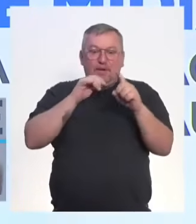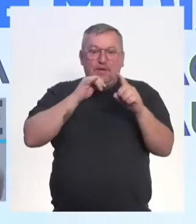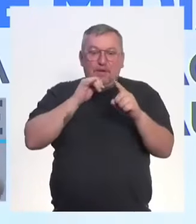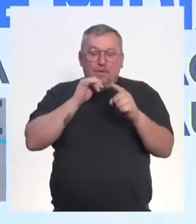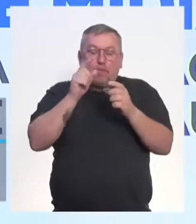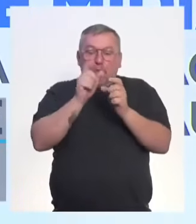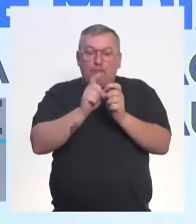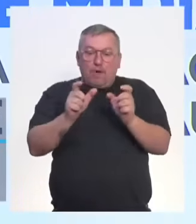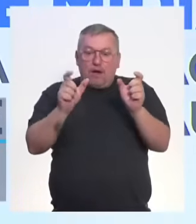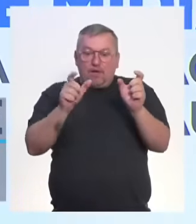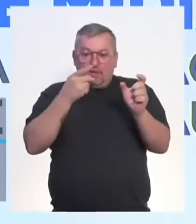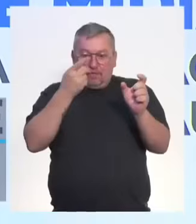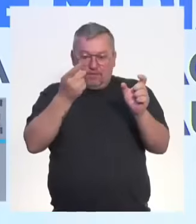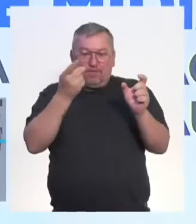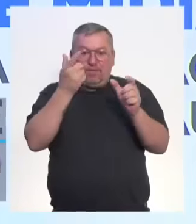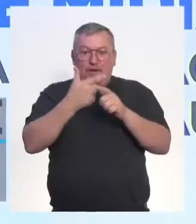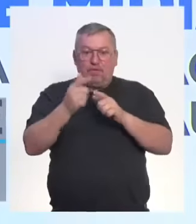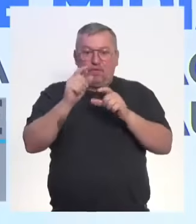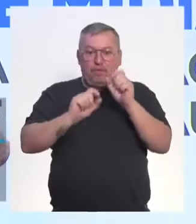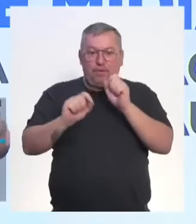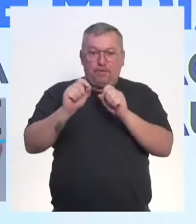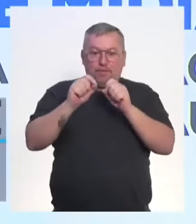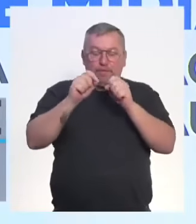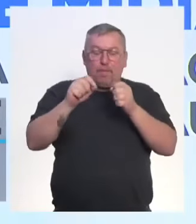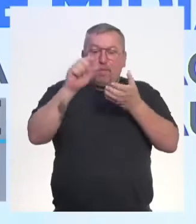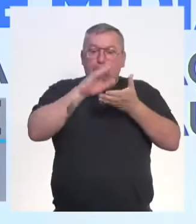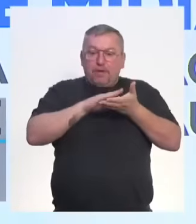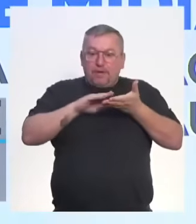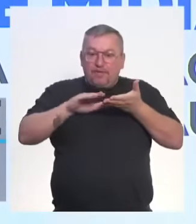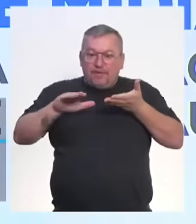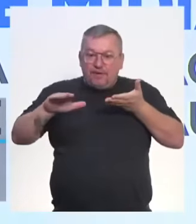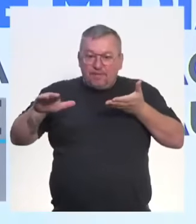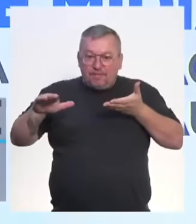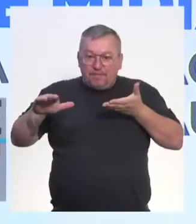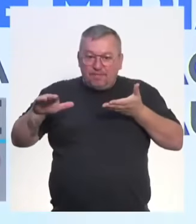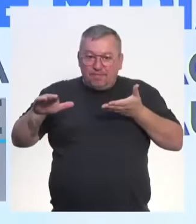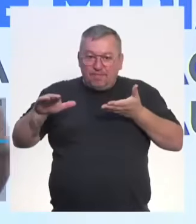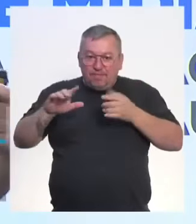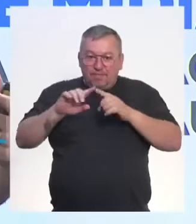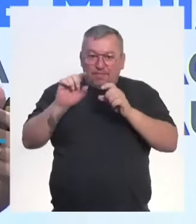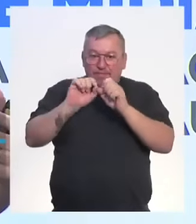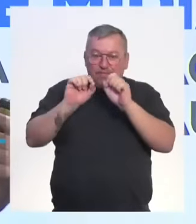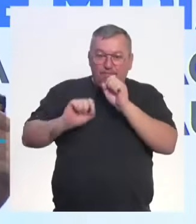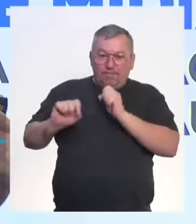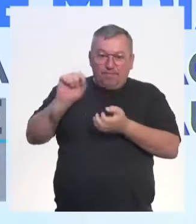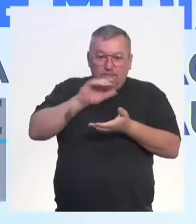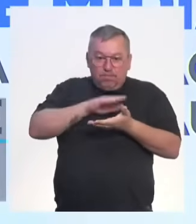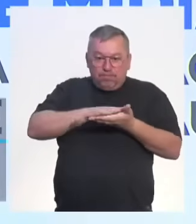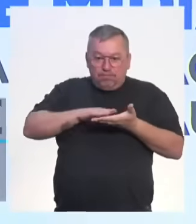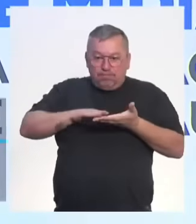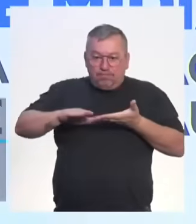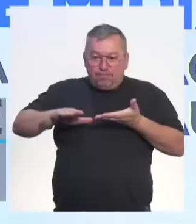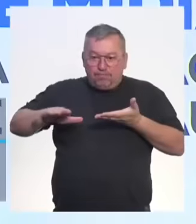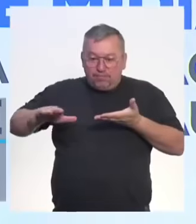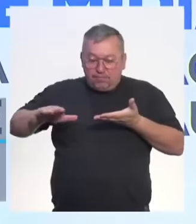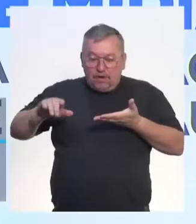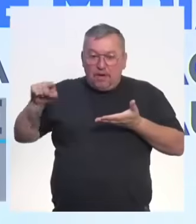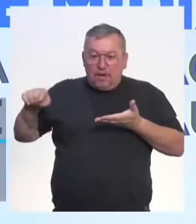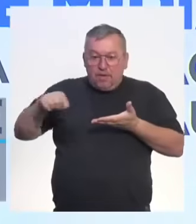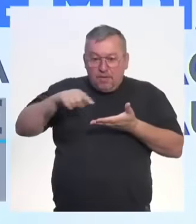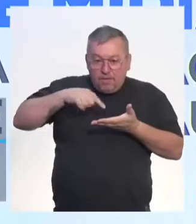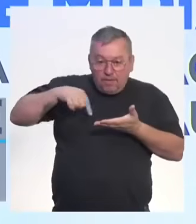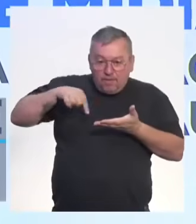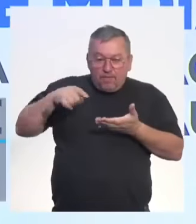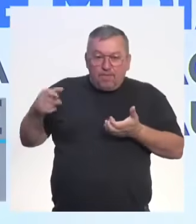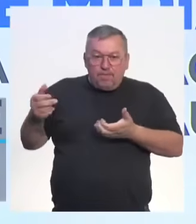a gente vai falar um pouco sobre isso, sobre a parte planificada, né, sobre a, digamos, uma planície, e a partir dela você